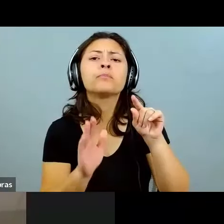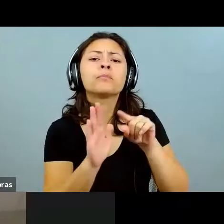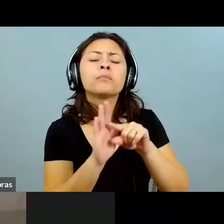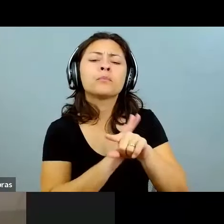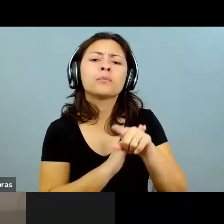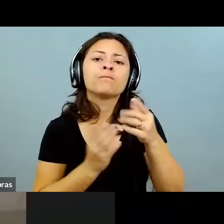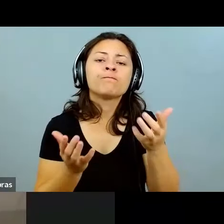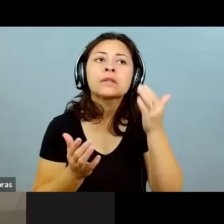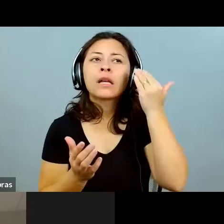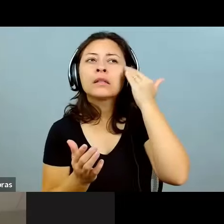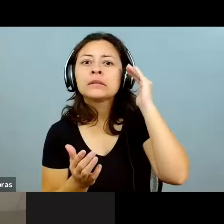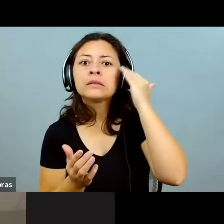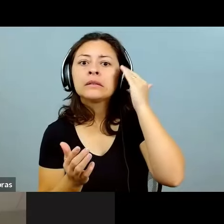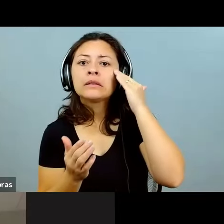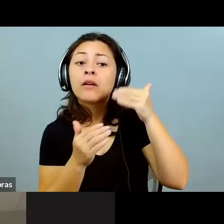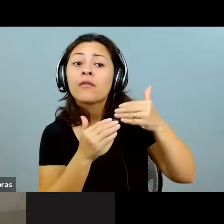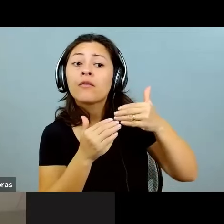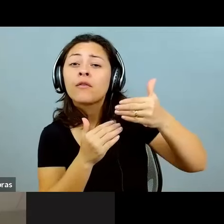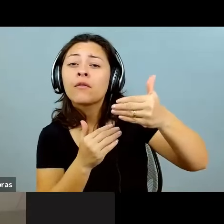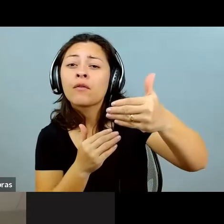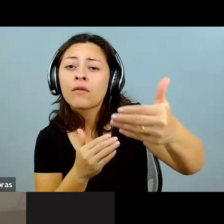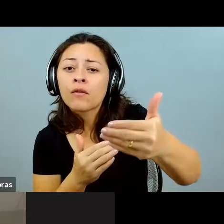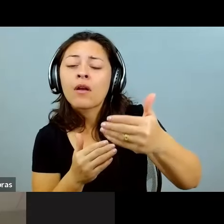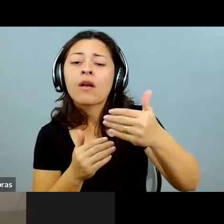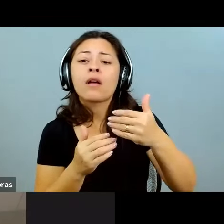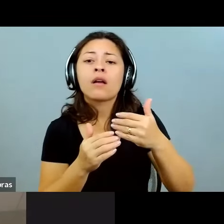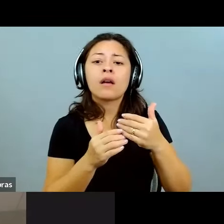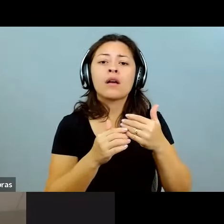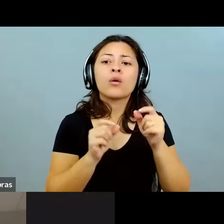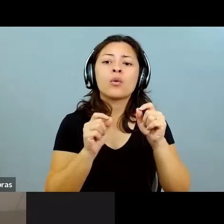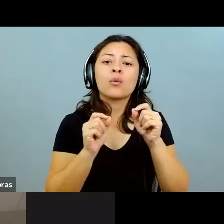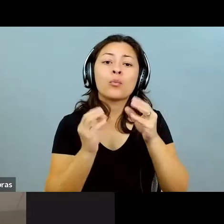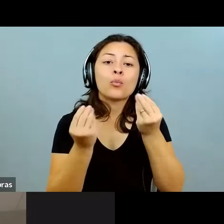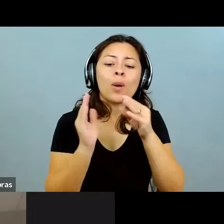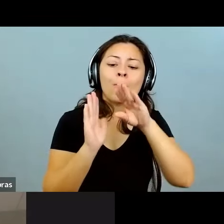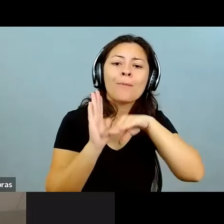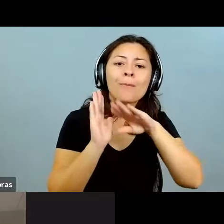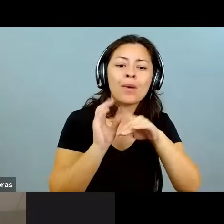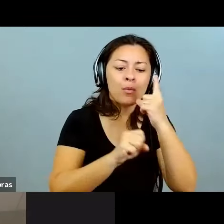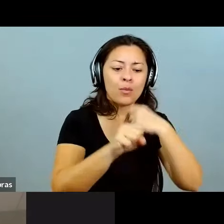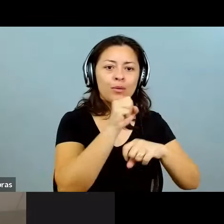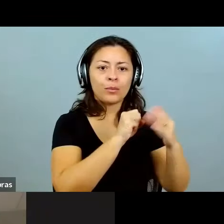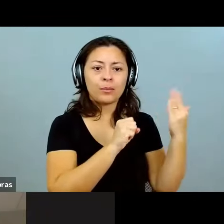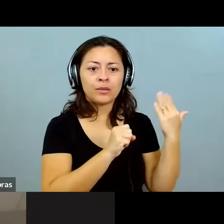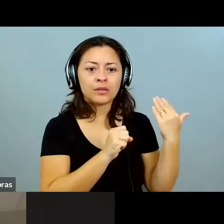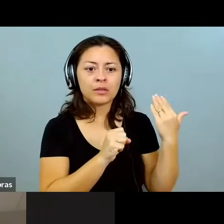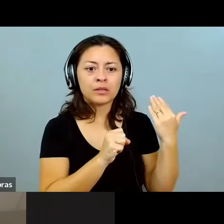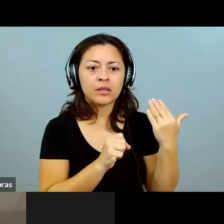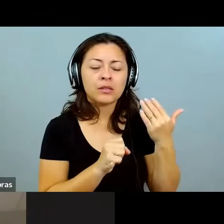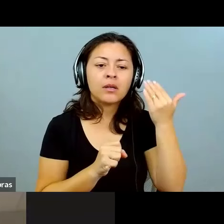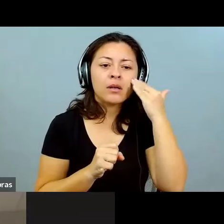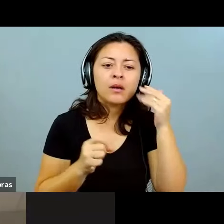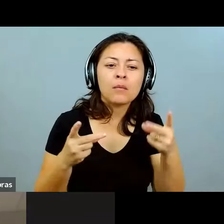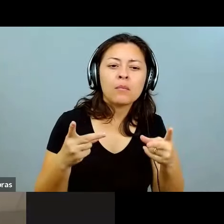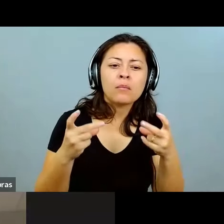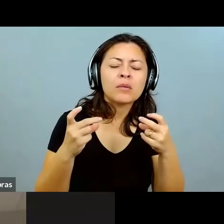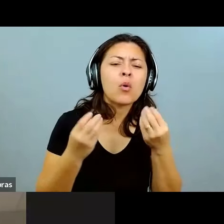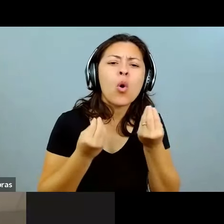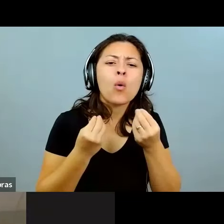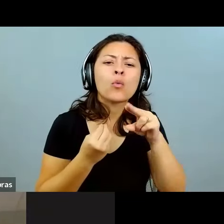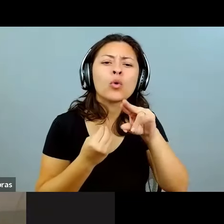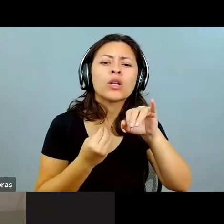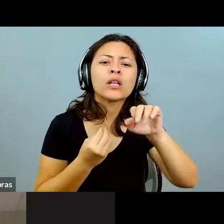um pouquinho a perspectiva de de capex pro ano que vem um pouco abaixo talvez do ano passado eh daí eu qu entendeu o quanto desse nível menor é